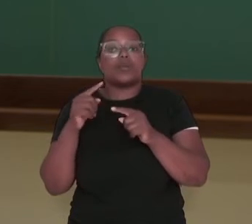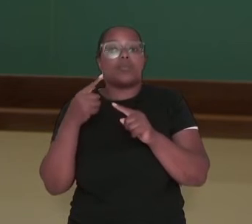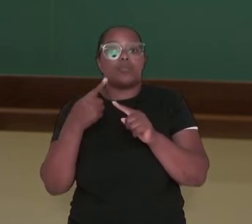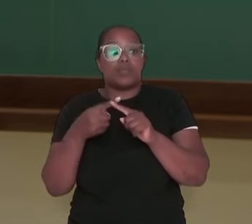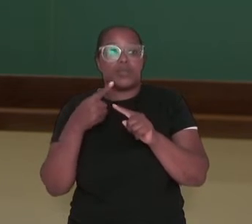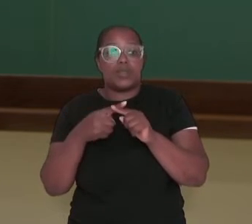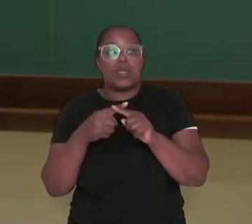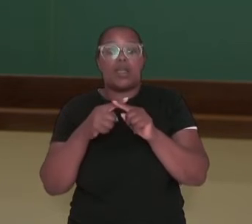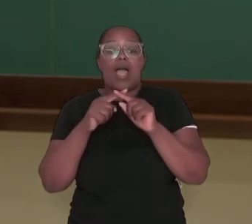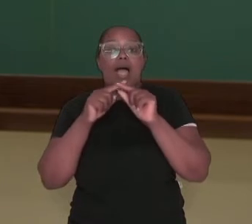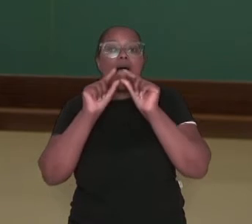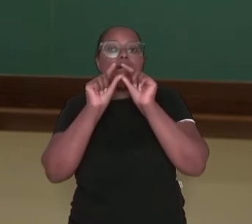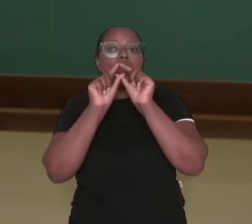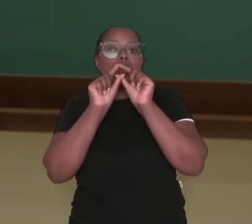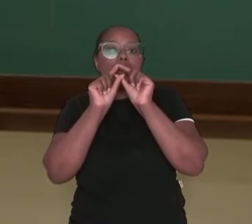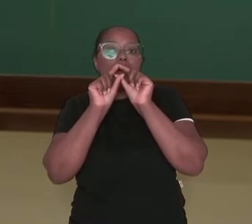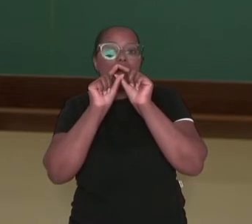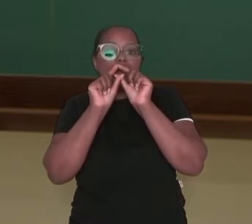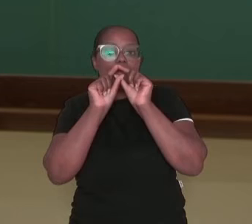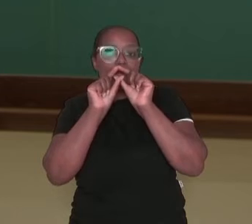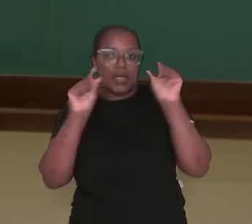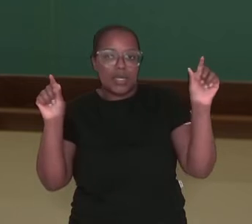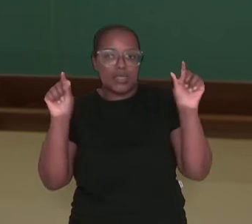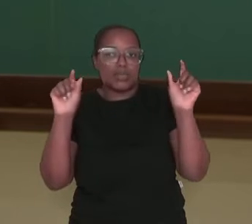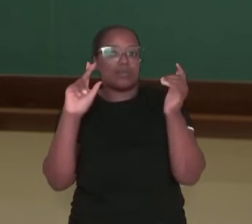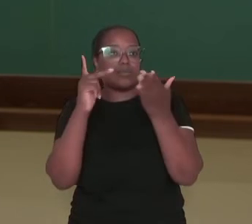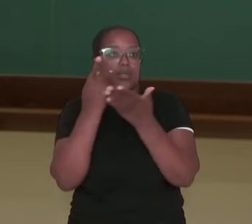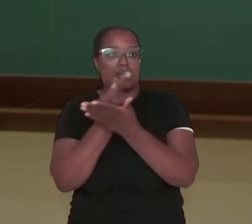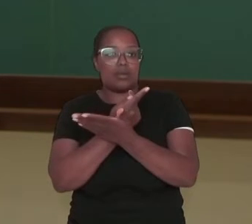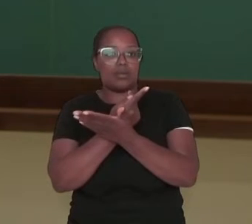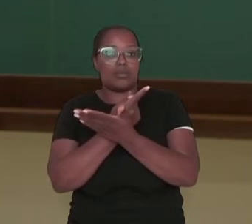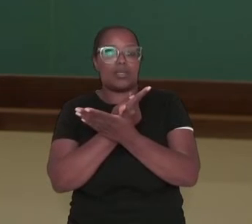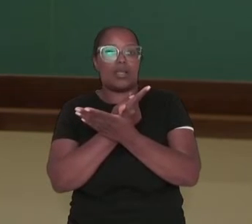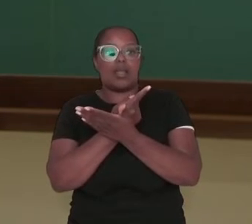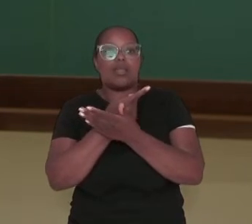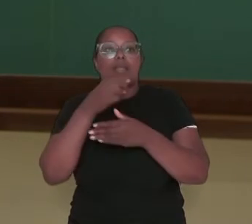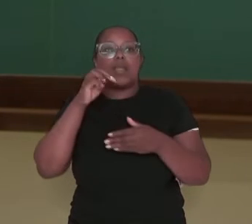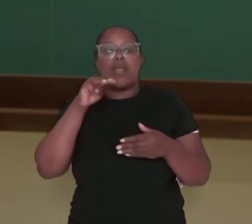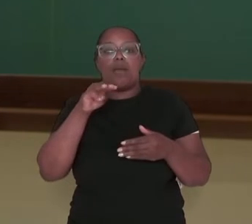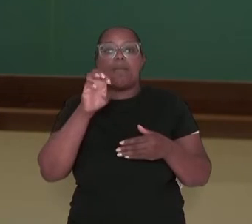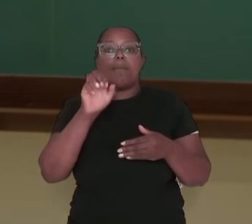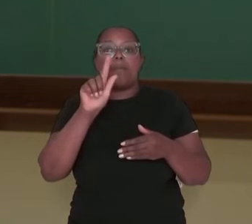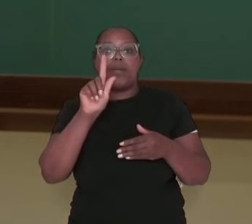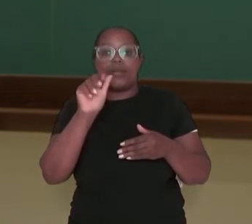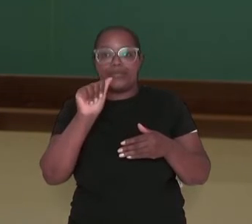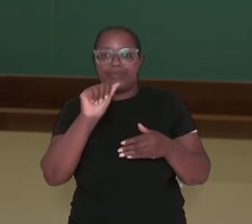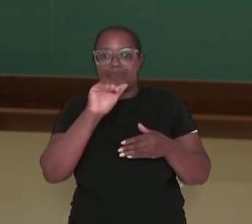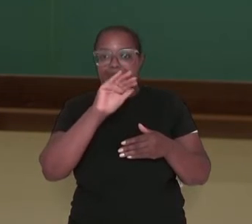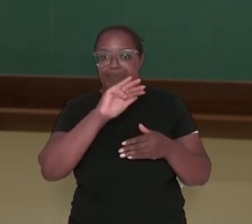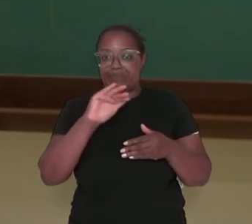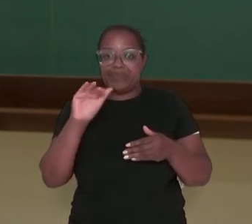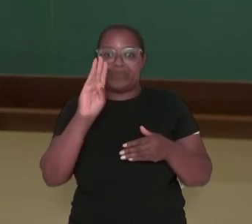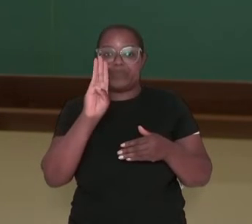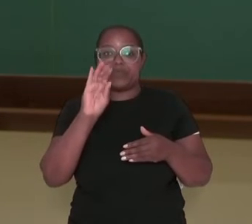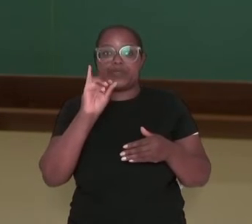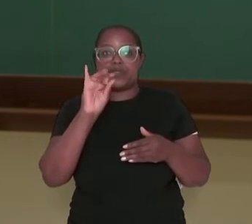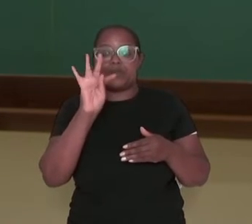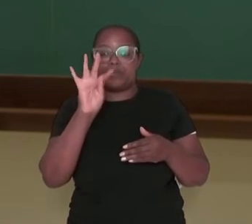só, essa taxa está em megabits, correto? E o arquivo está